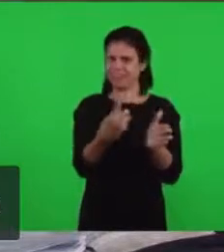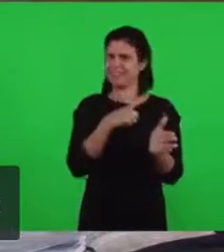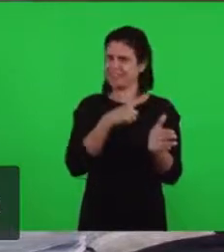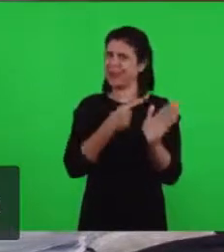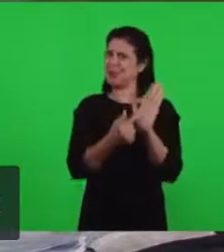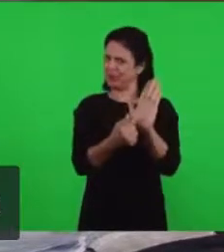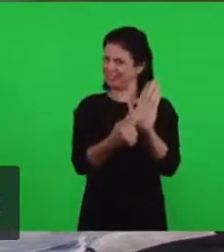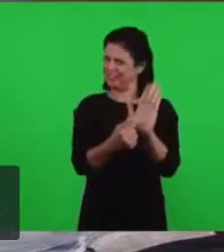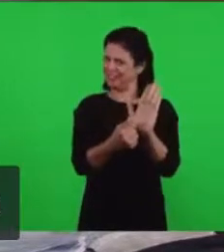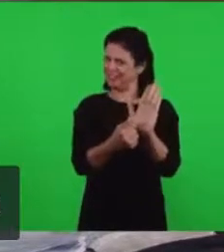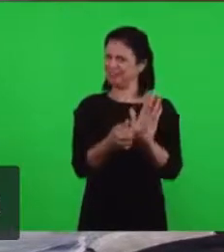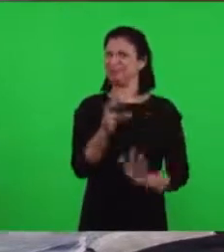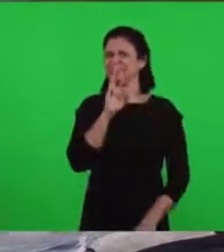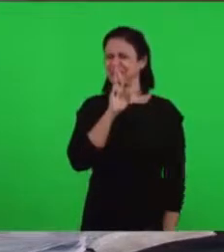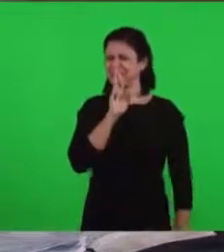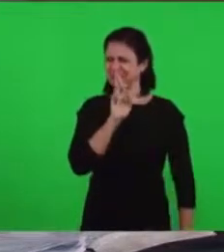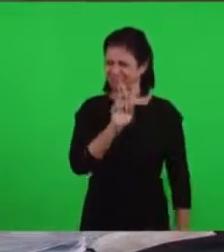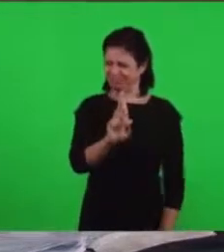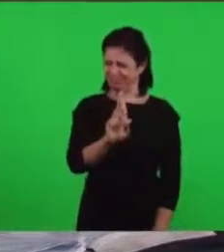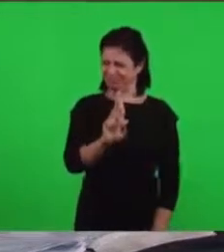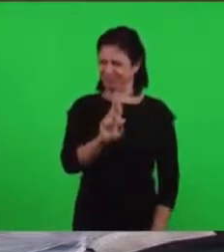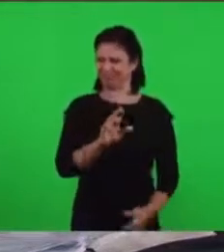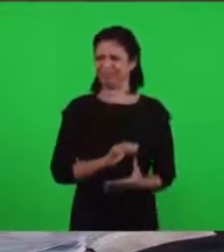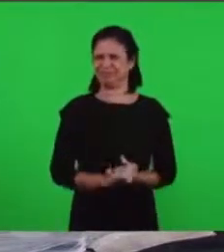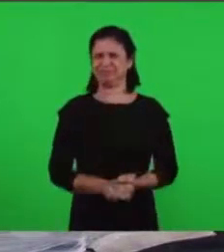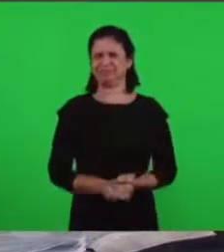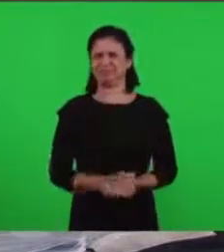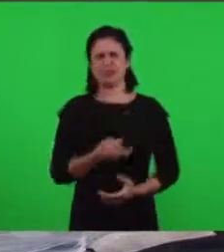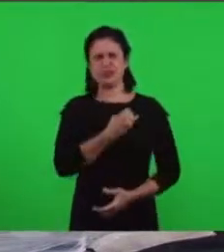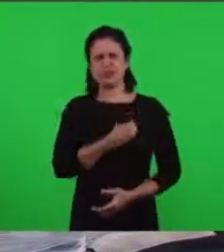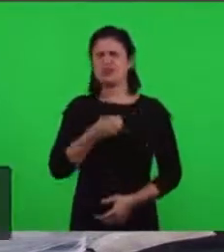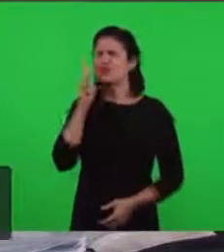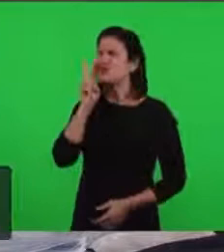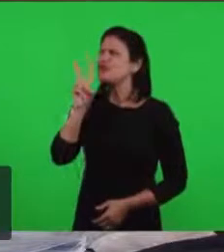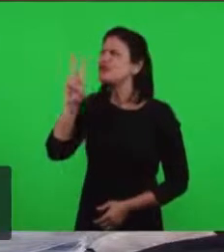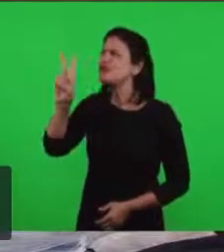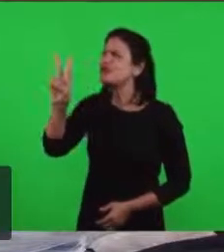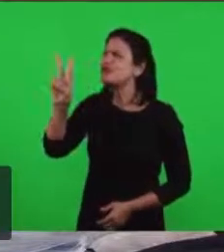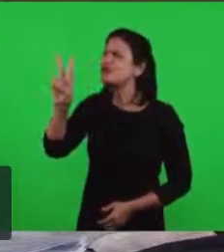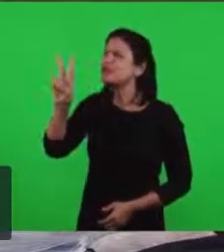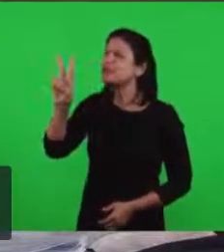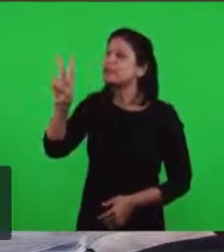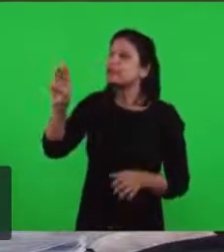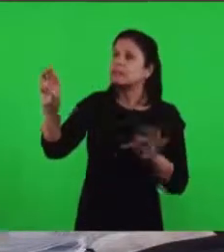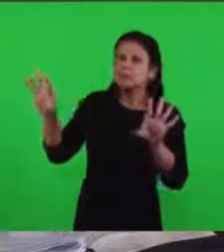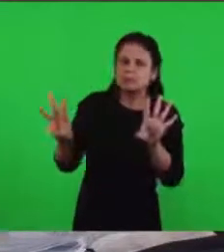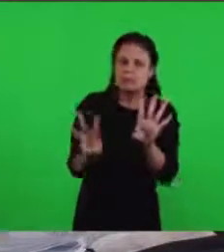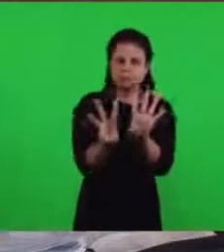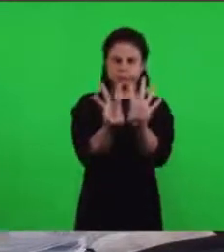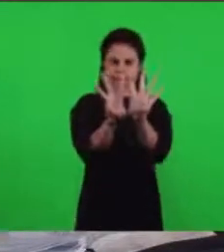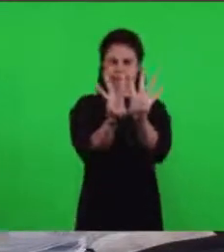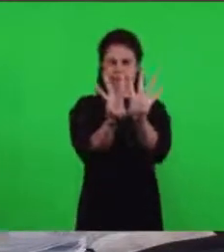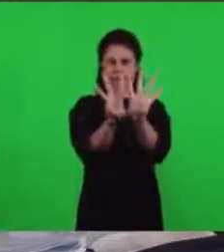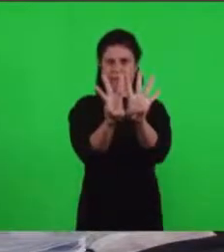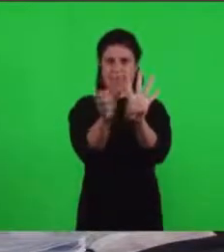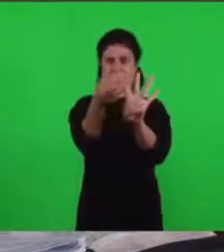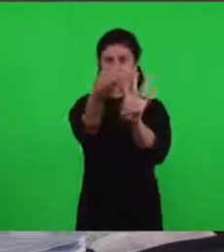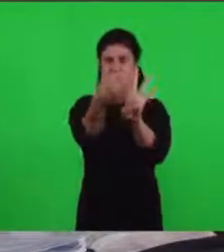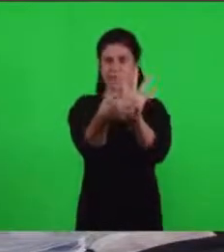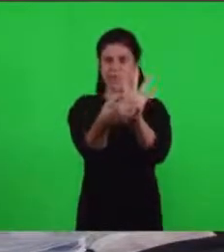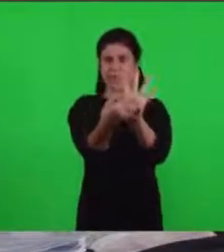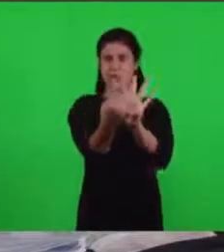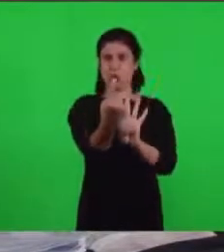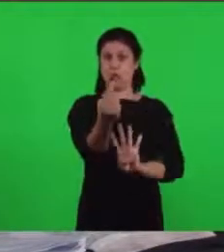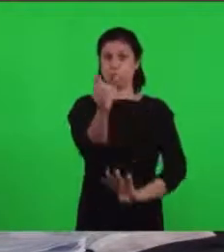nós vamos poder identificar o que joão viu dois assim no meio do set castiçais um semelhante ao filho do